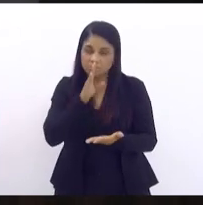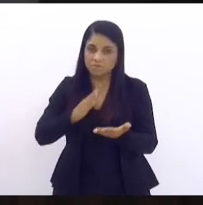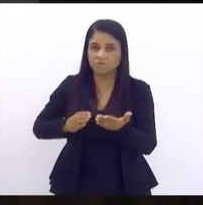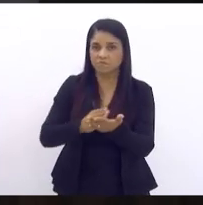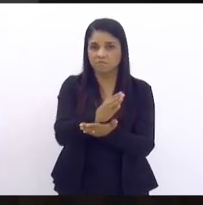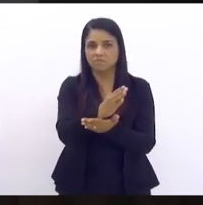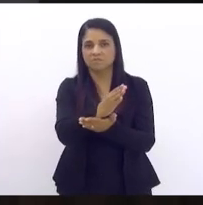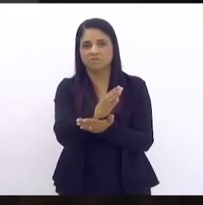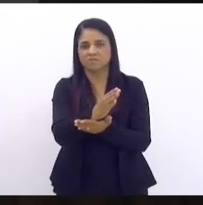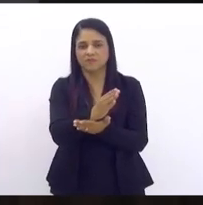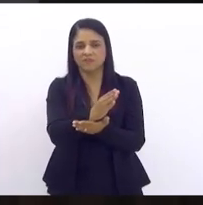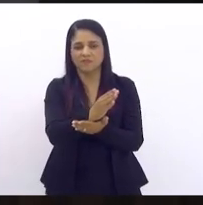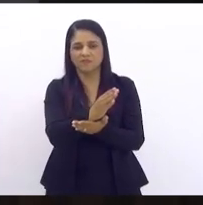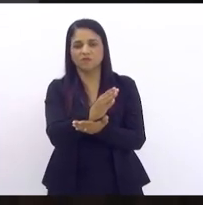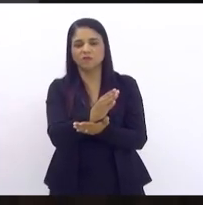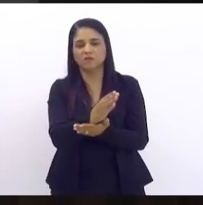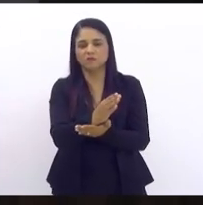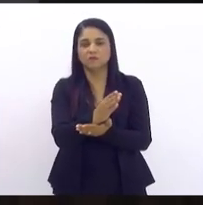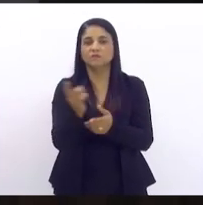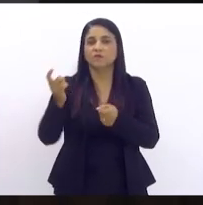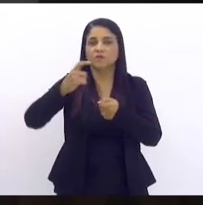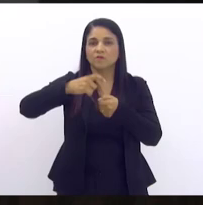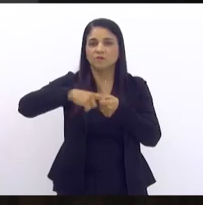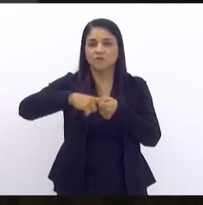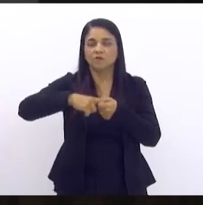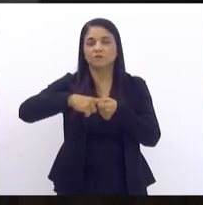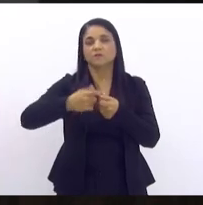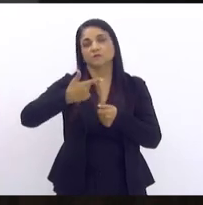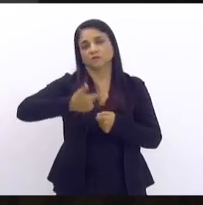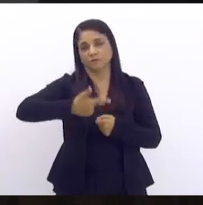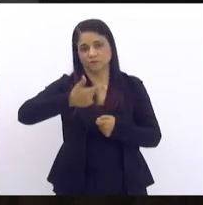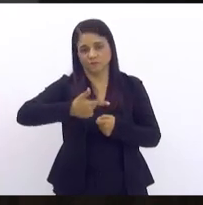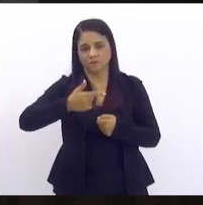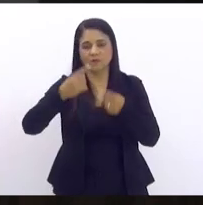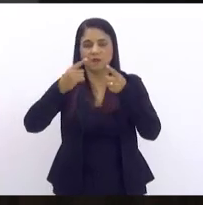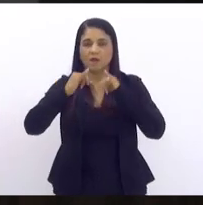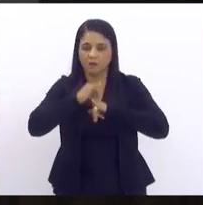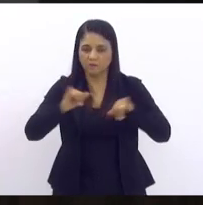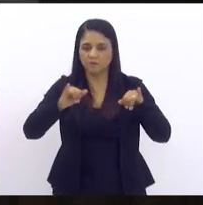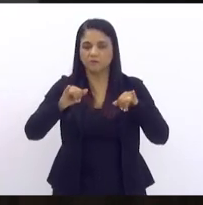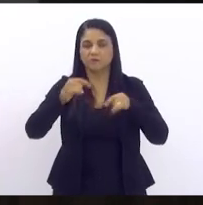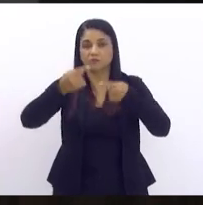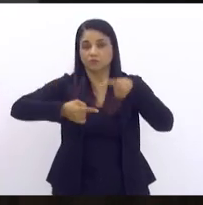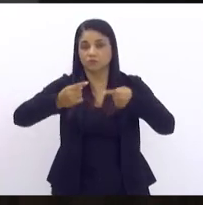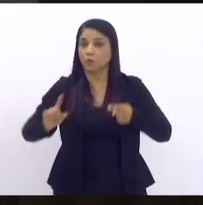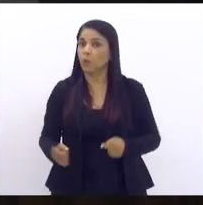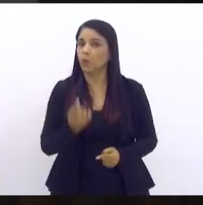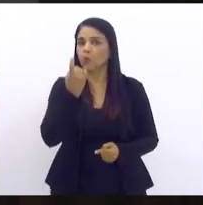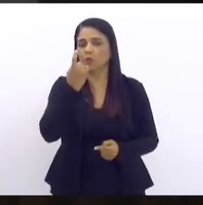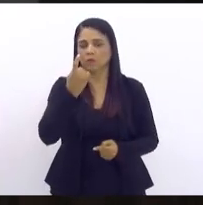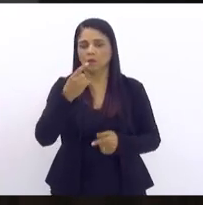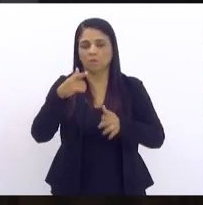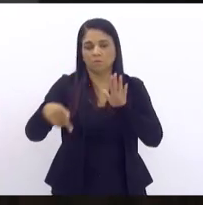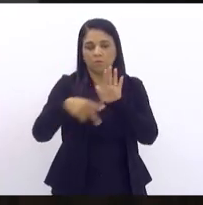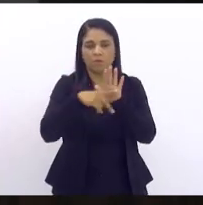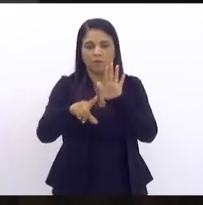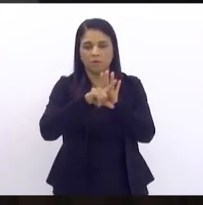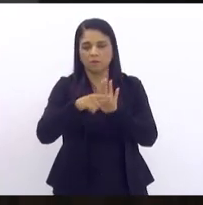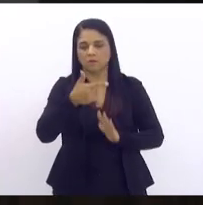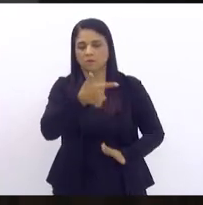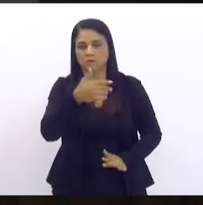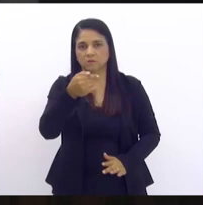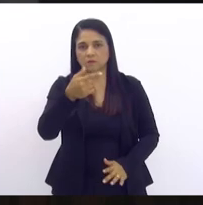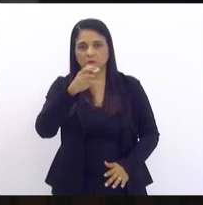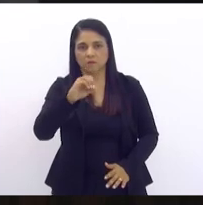estão. Aprovado em primeiro e retorna em segundo. Anuncio, em discussão única, projeto de resolução